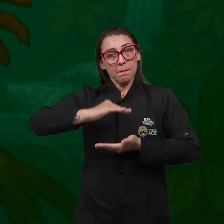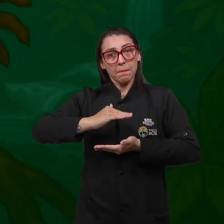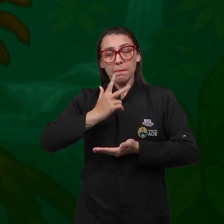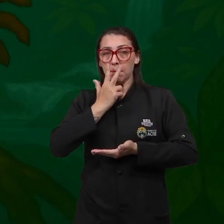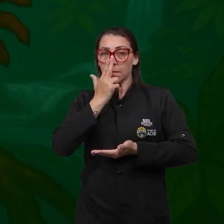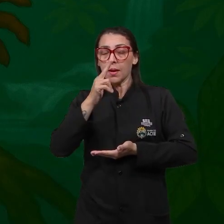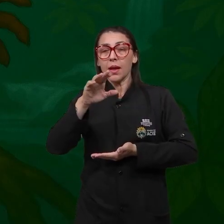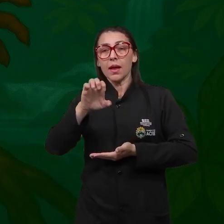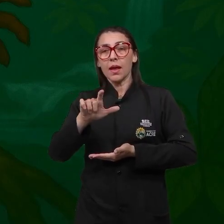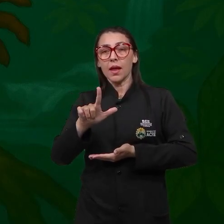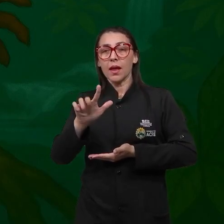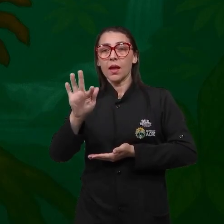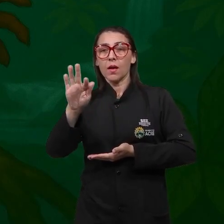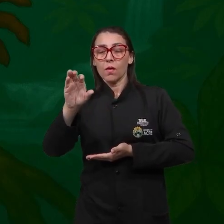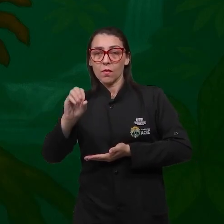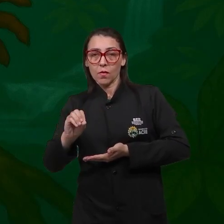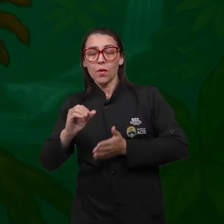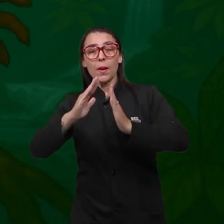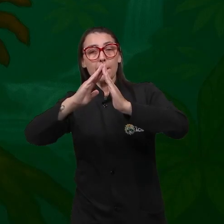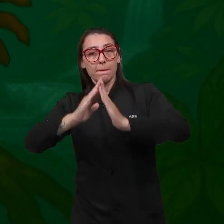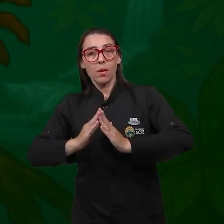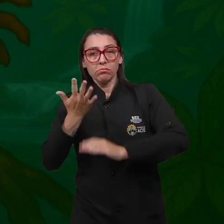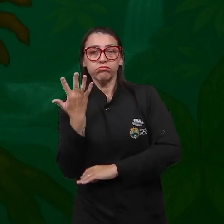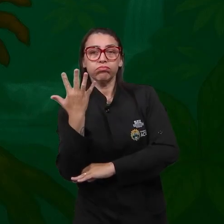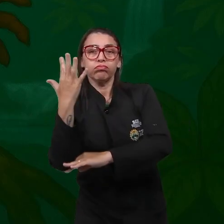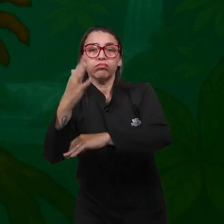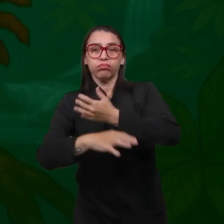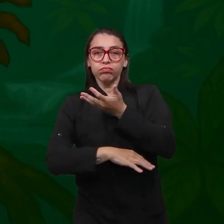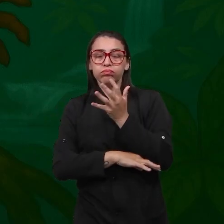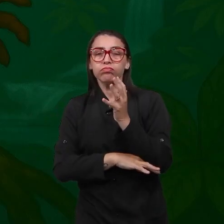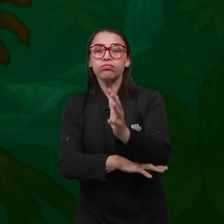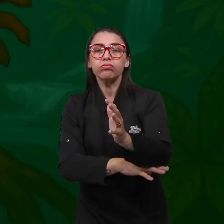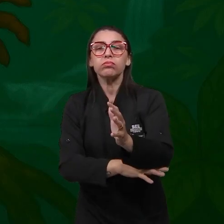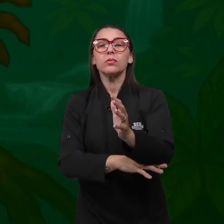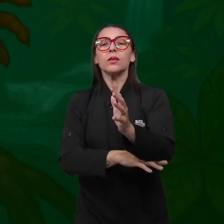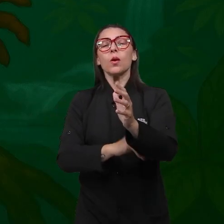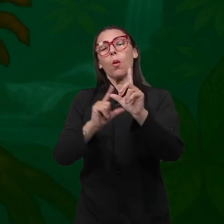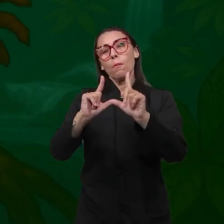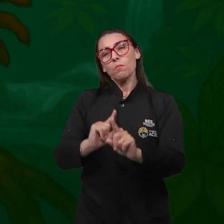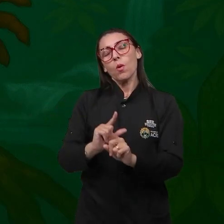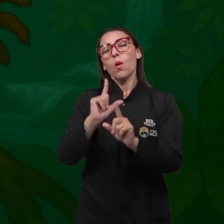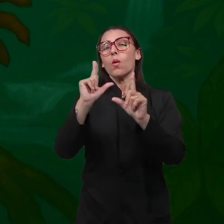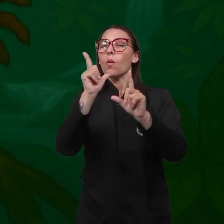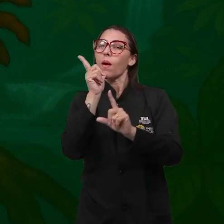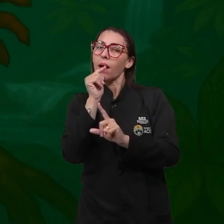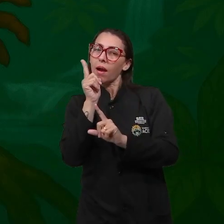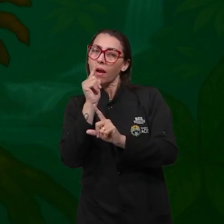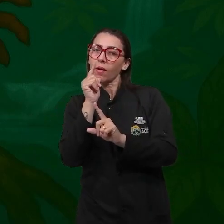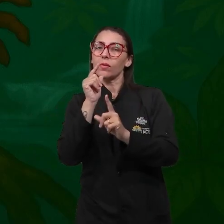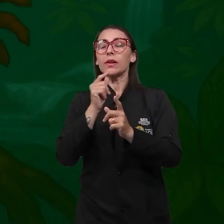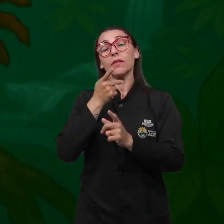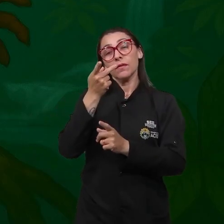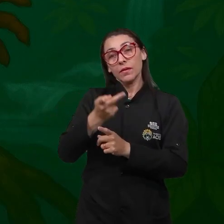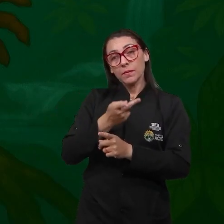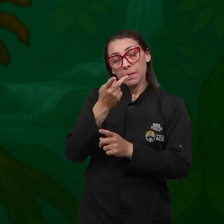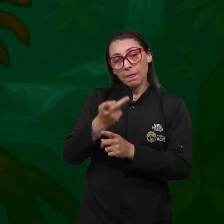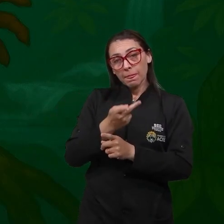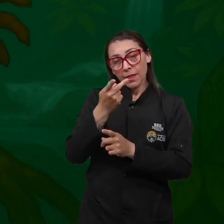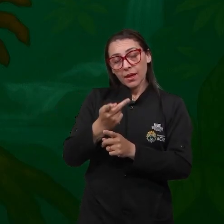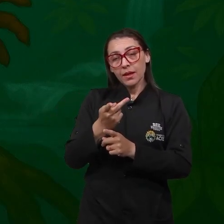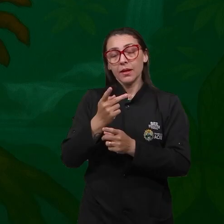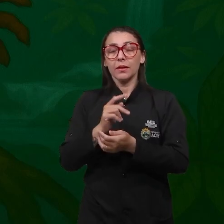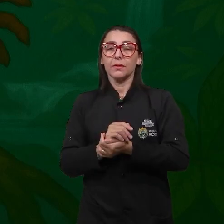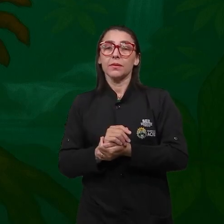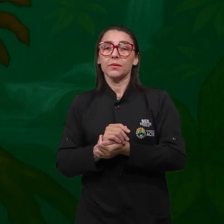com um elfo que habita os bosques densos e úmidos. O que é que diz a lenda? A lenda diz que esse é